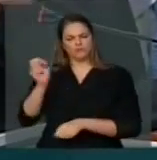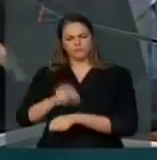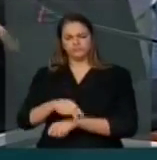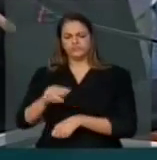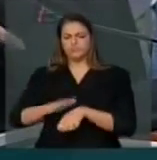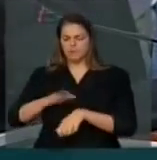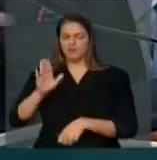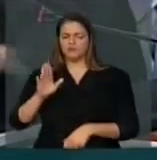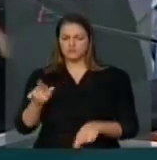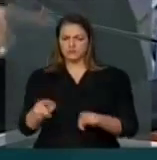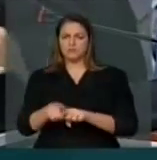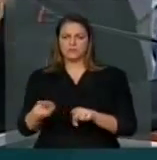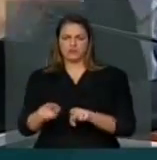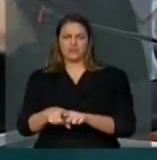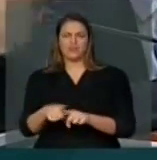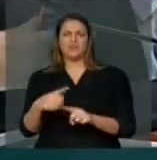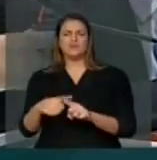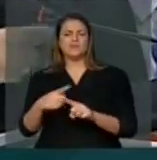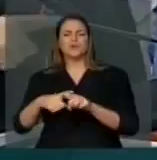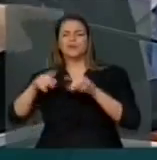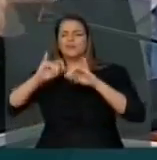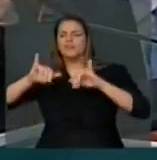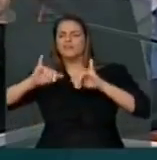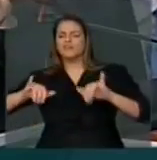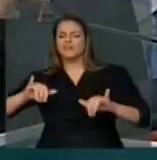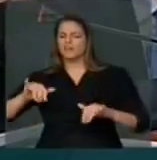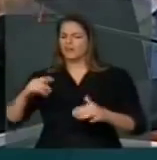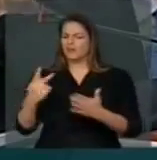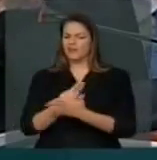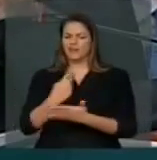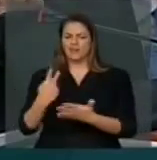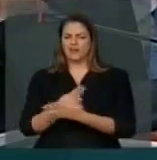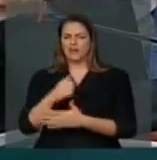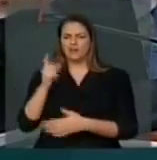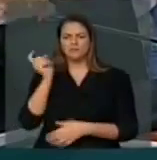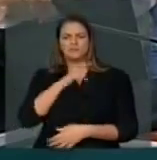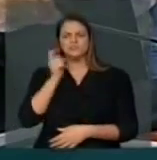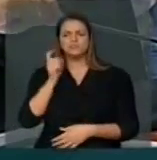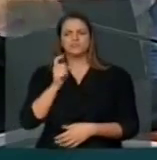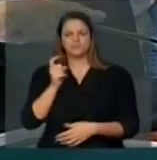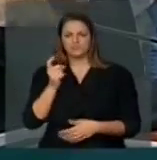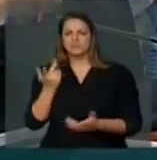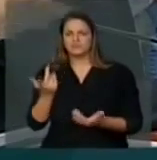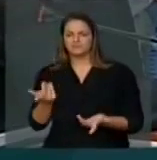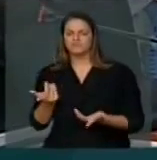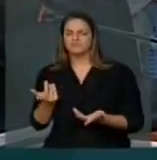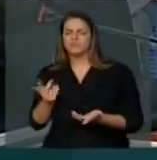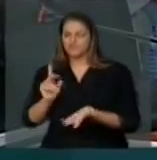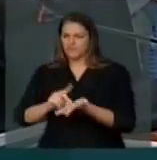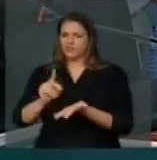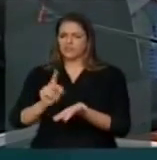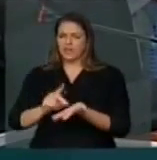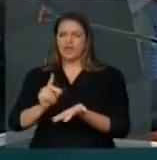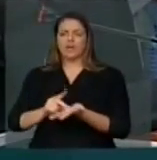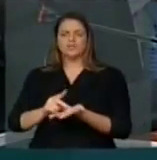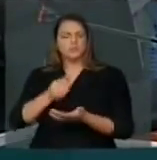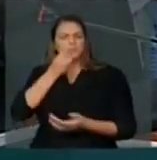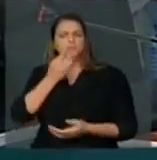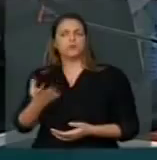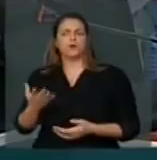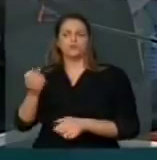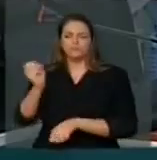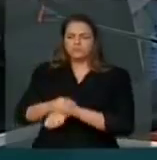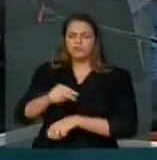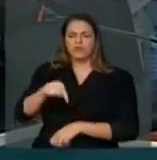quis se passar uma falsa ideia de que esses empregos estavam sendo gerados fora do país. Então,